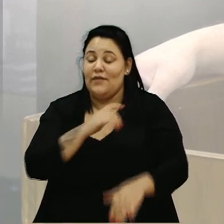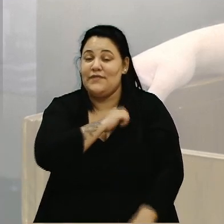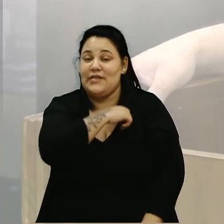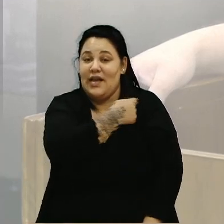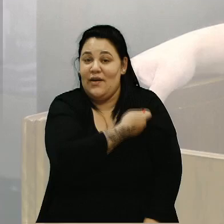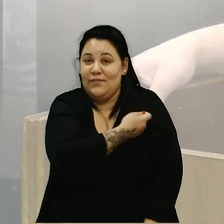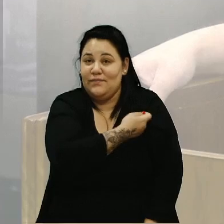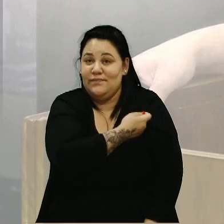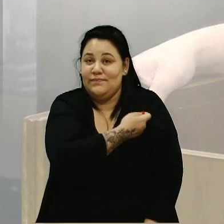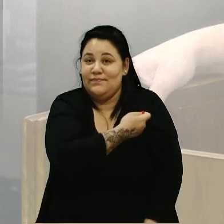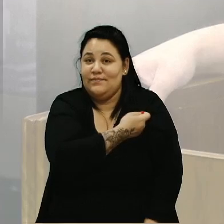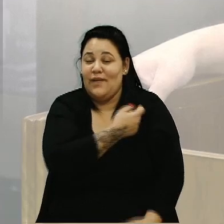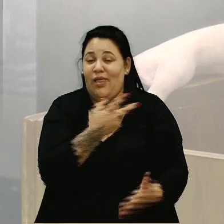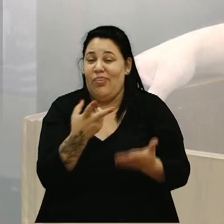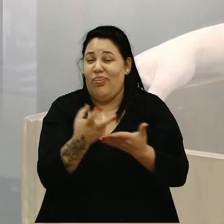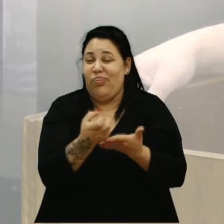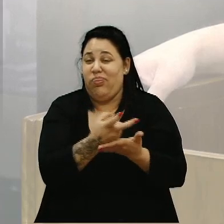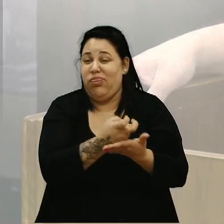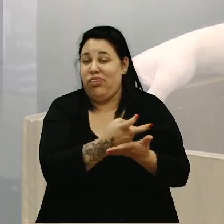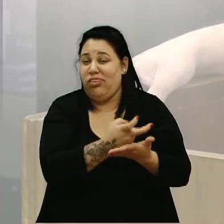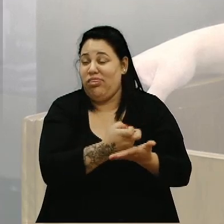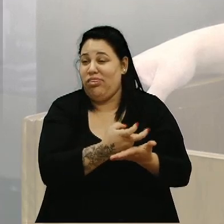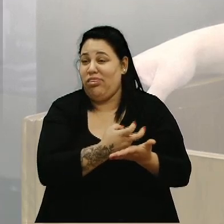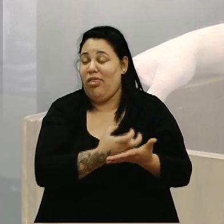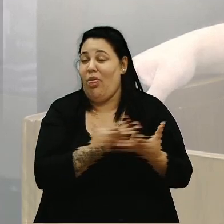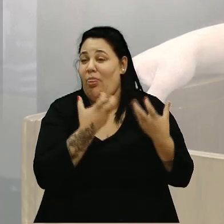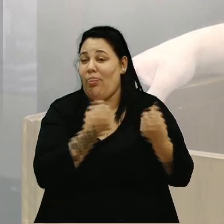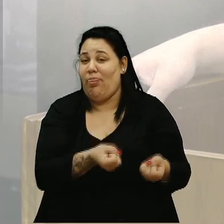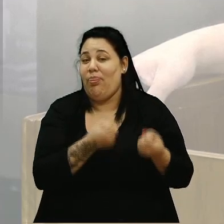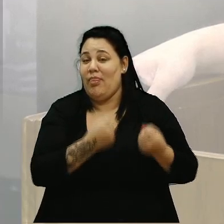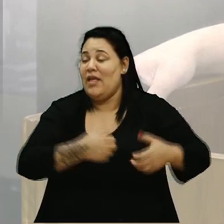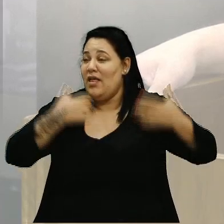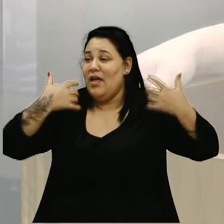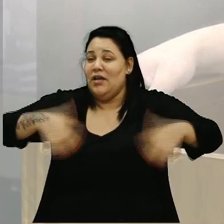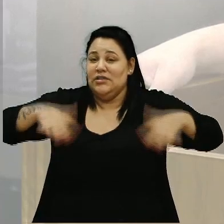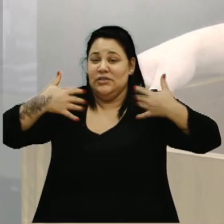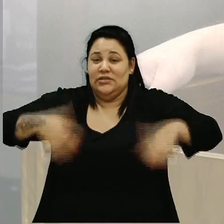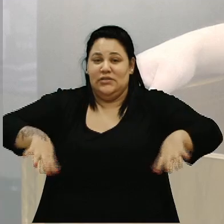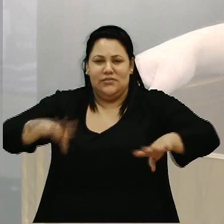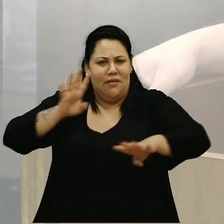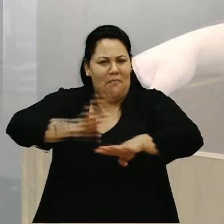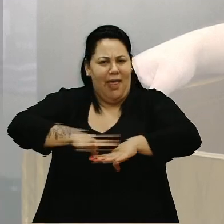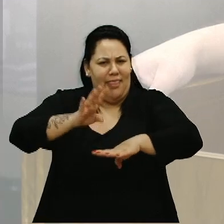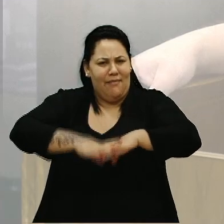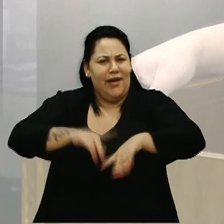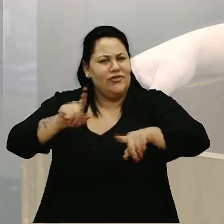excesso de tributos, taxas, impostos. Que matemática é essa?